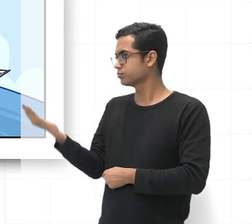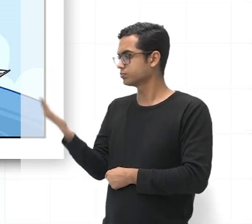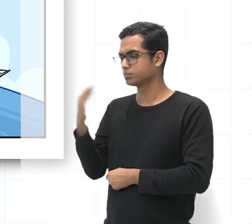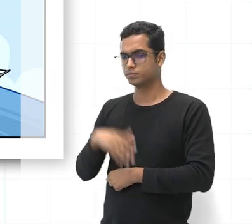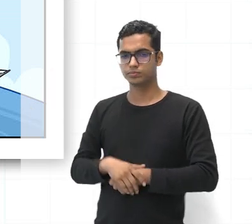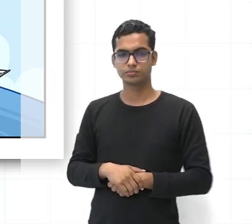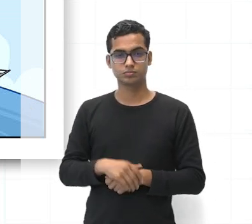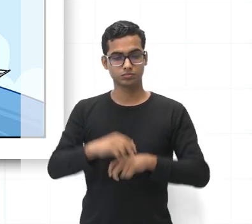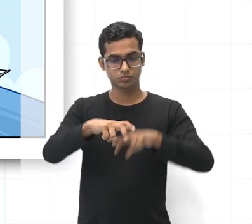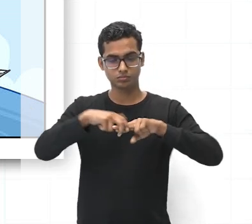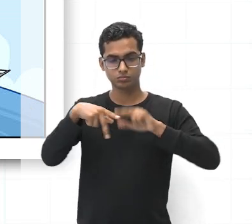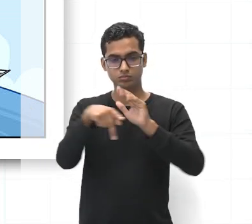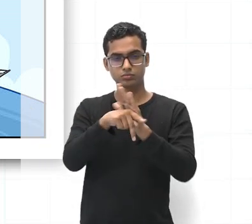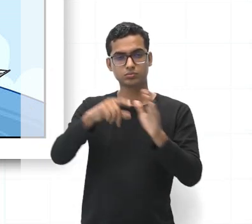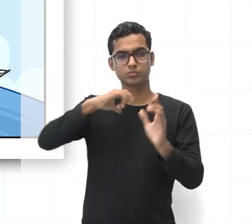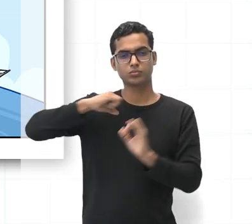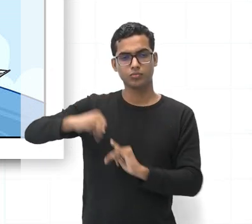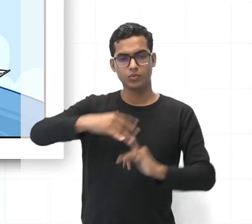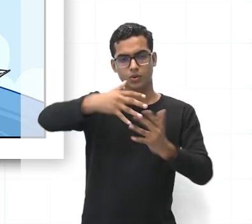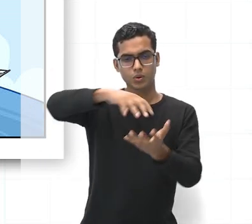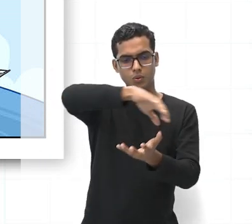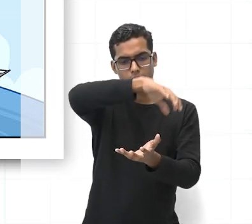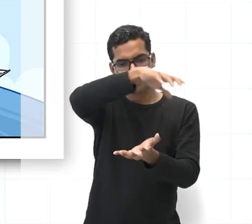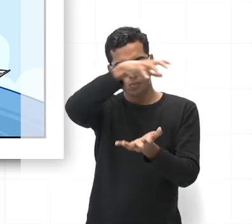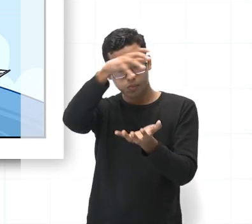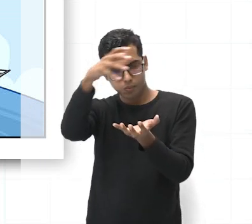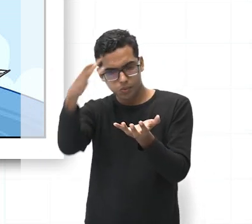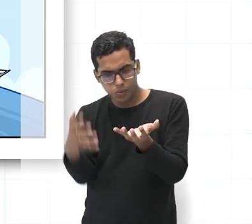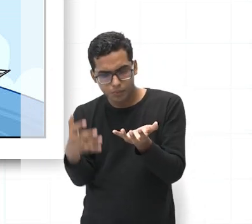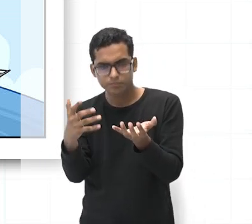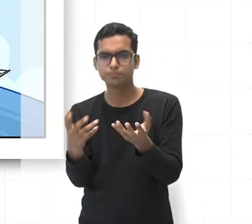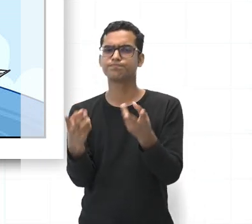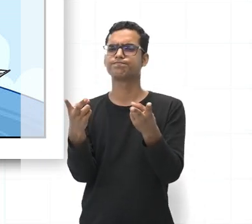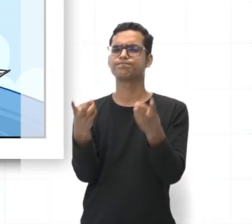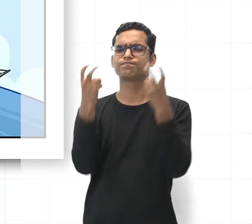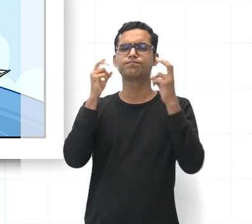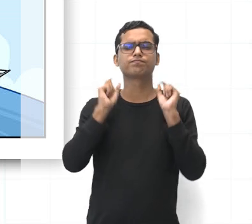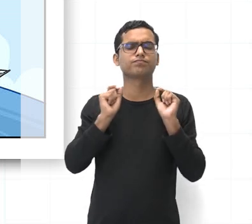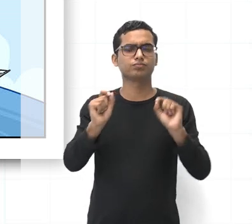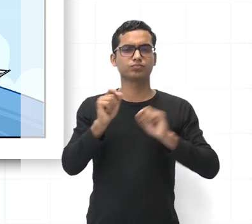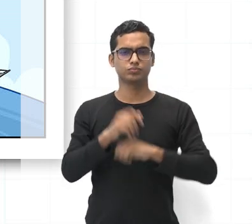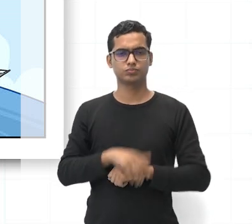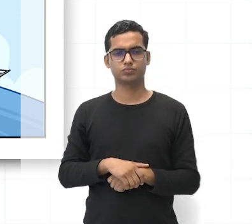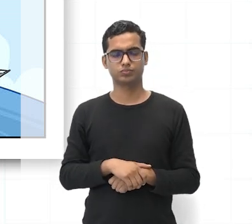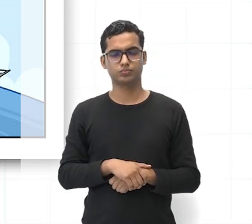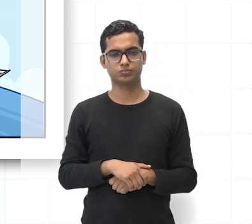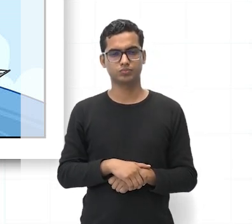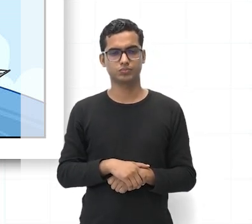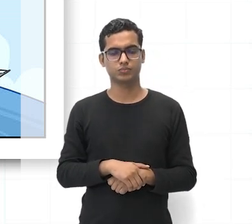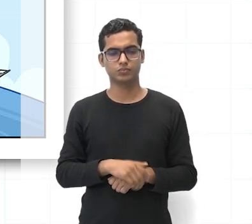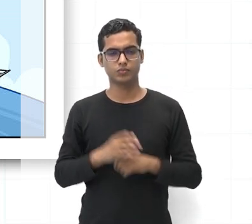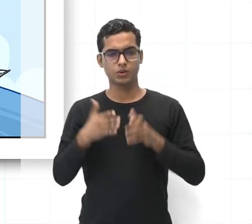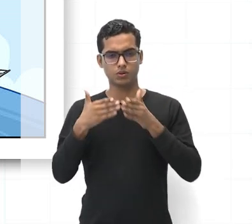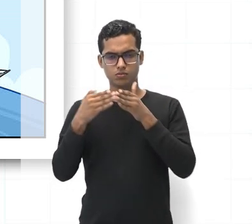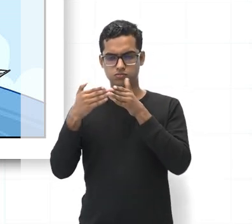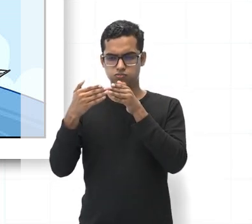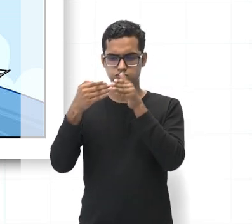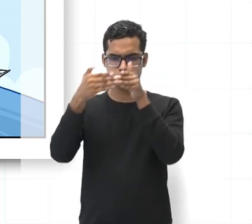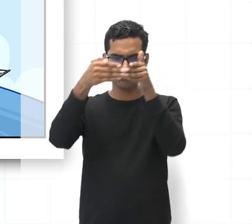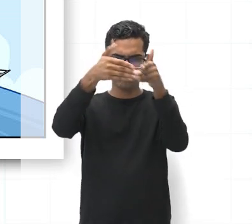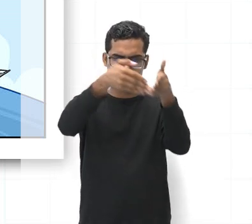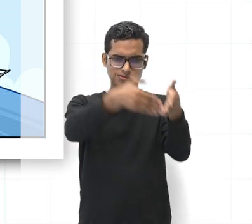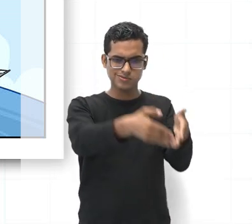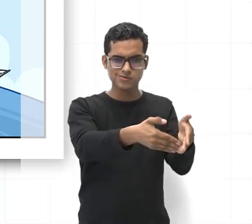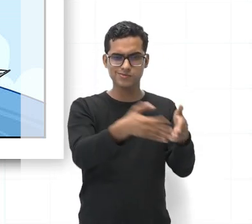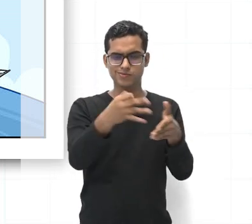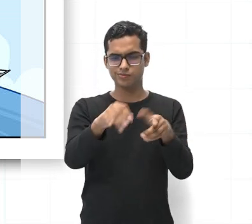conta da circunferência, né? Nós vemos que, na verdade, o barco, ele